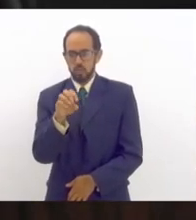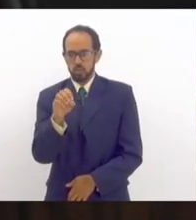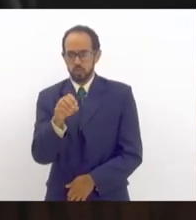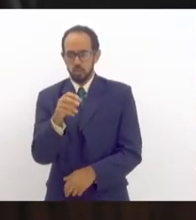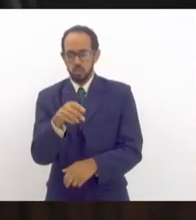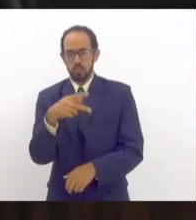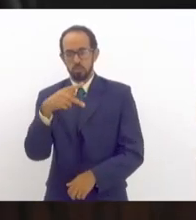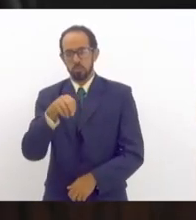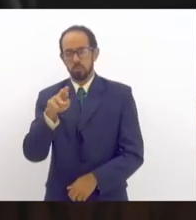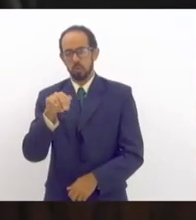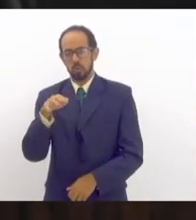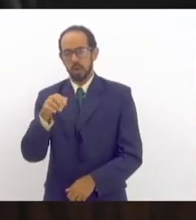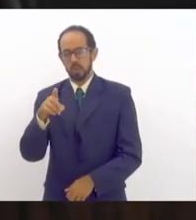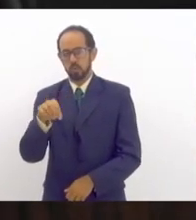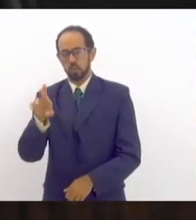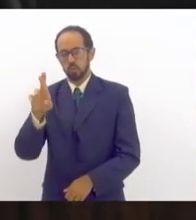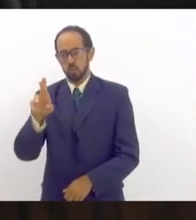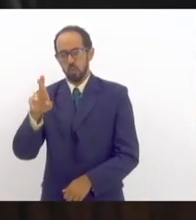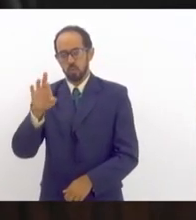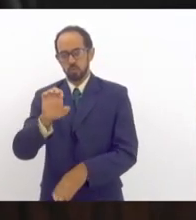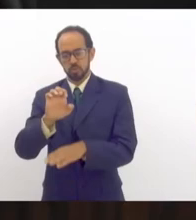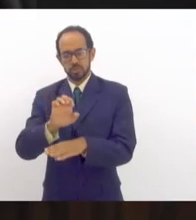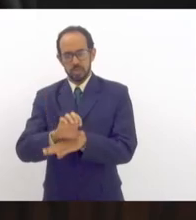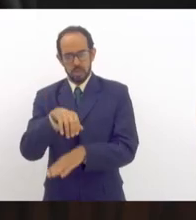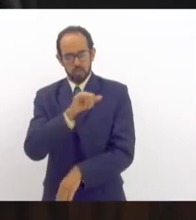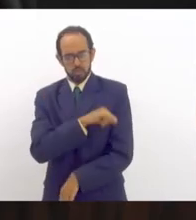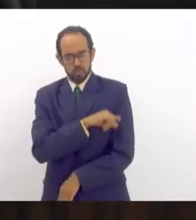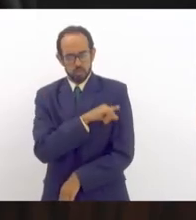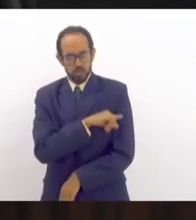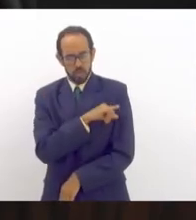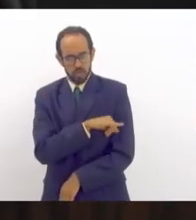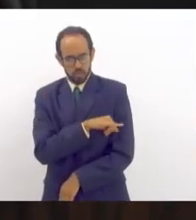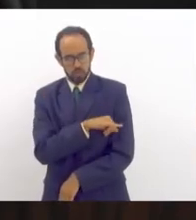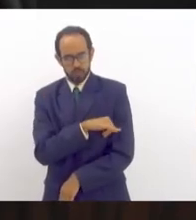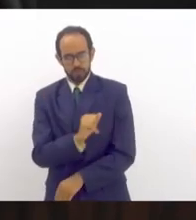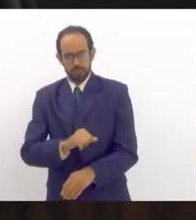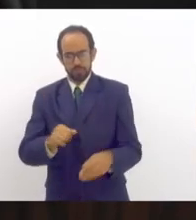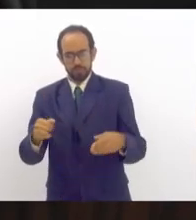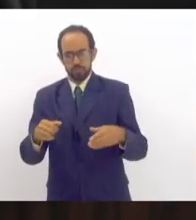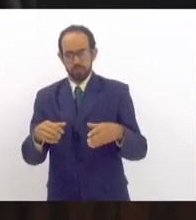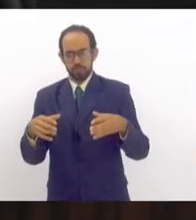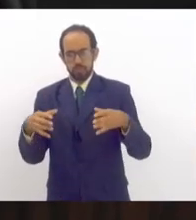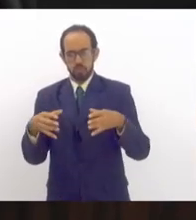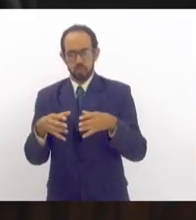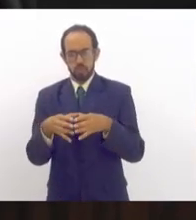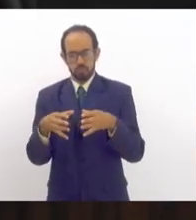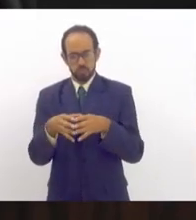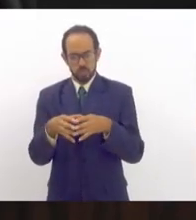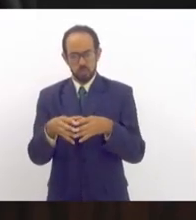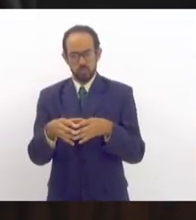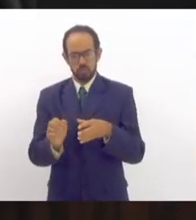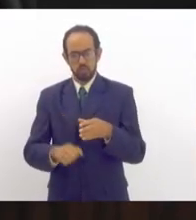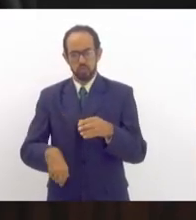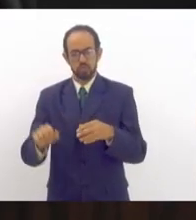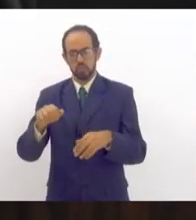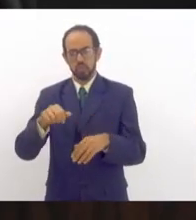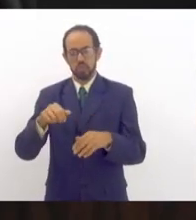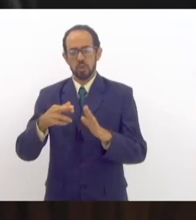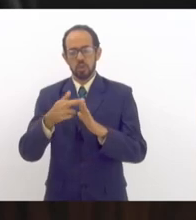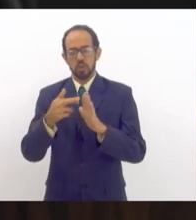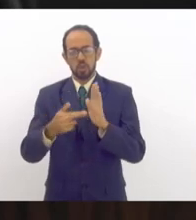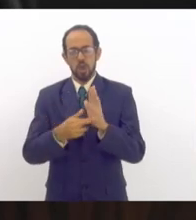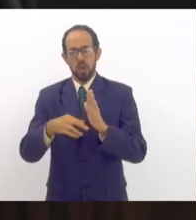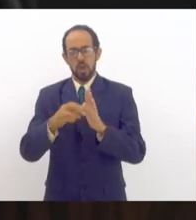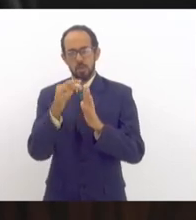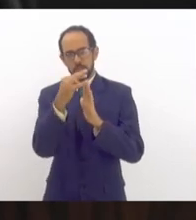do Ministério Público do Estado do Rio de Janeiro parecida comissão de normas internas e proporcionados